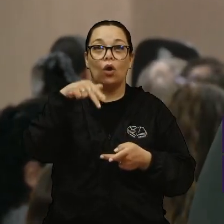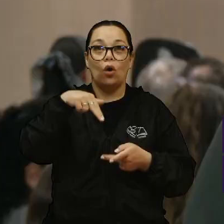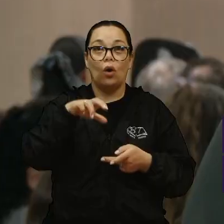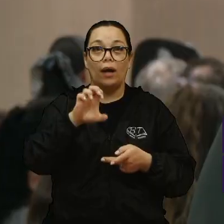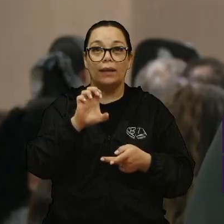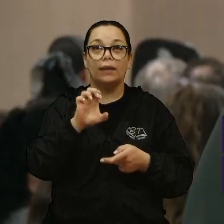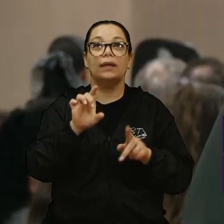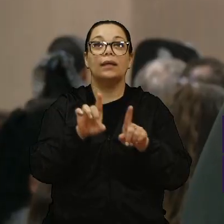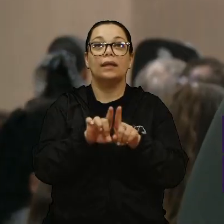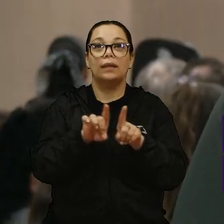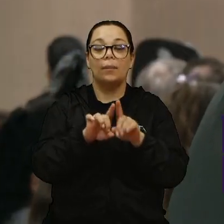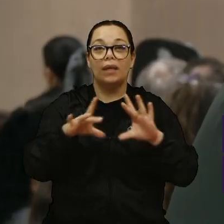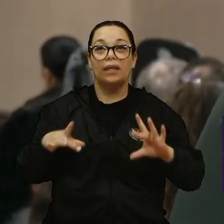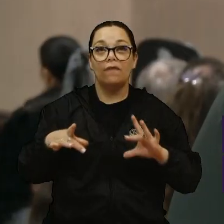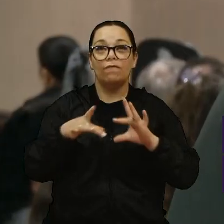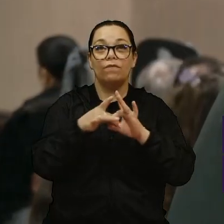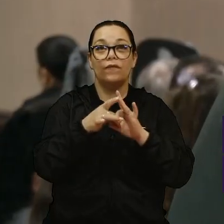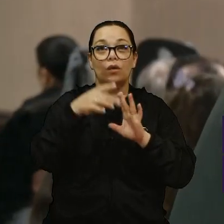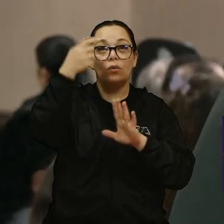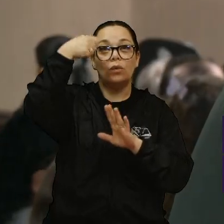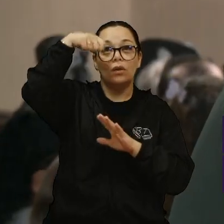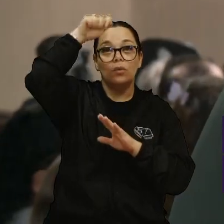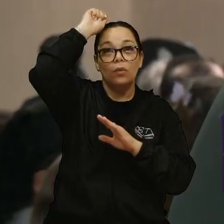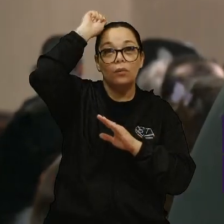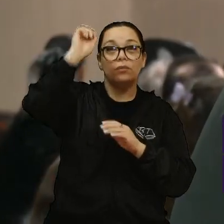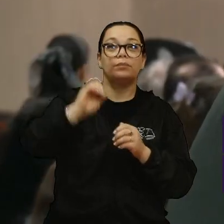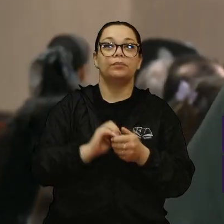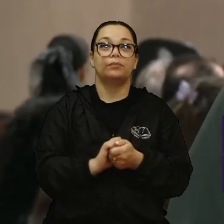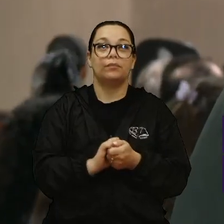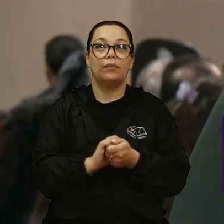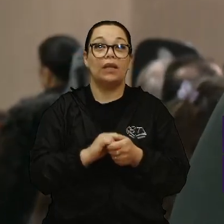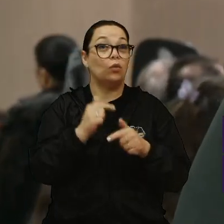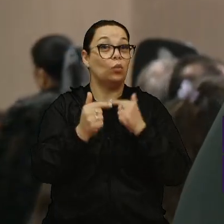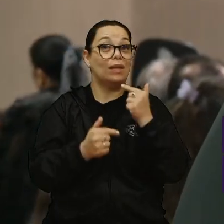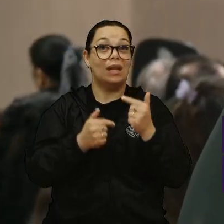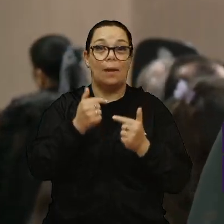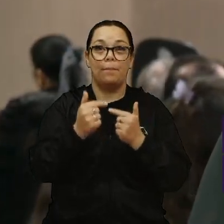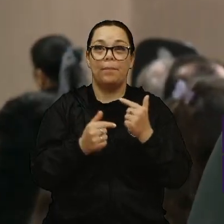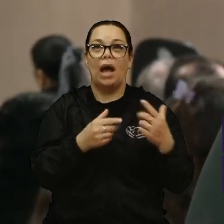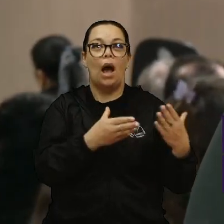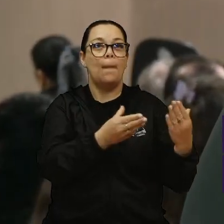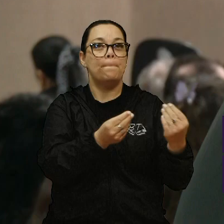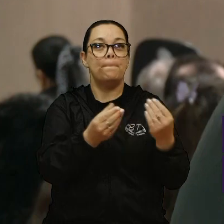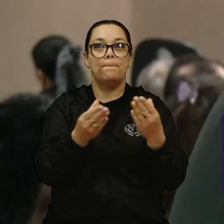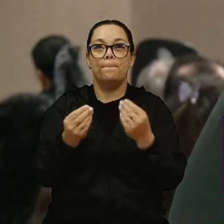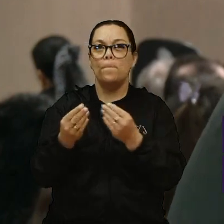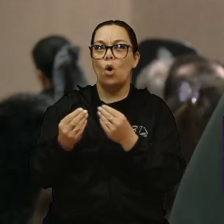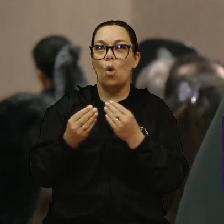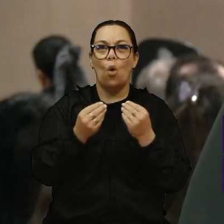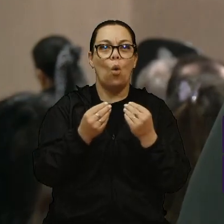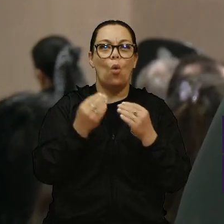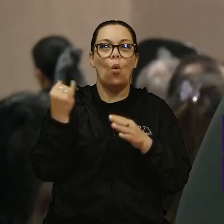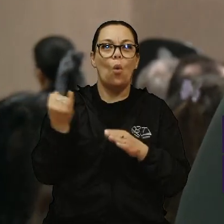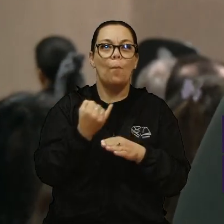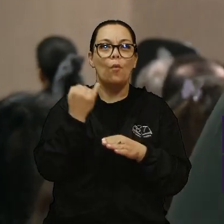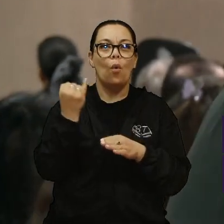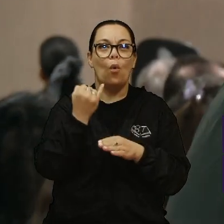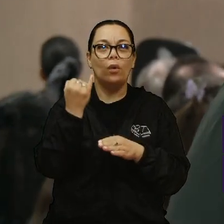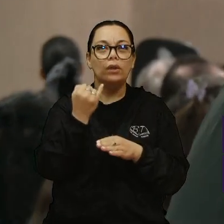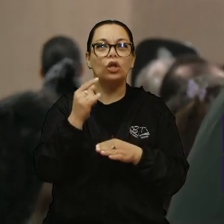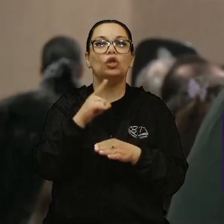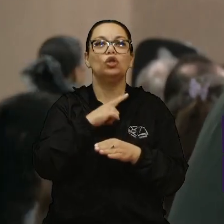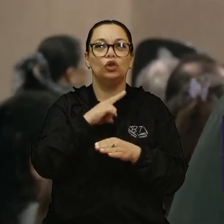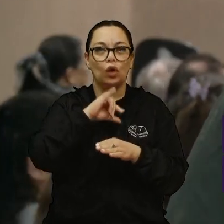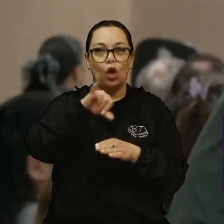está vinculado à Universidade de Caxias do Sul. Está fazendo um trabalho também muito importante. Nós tivemos